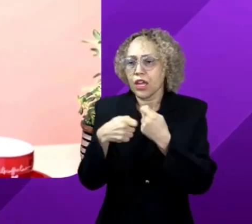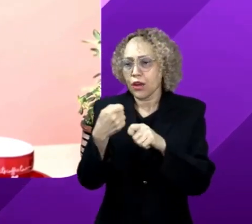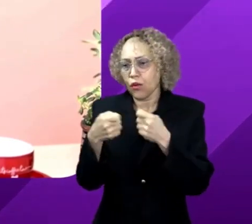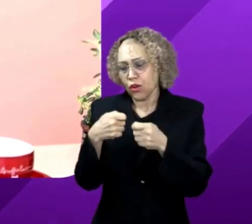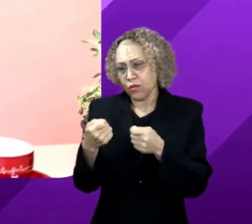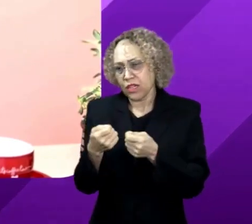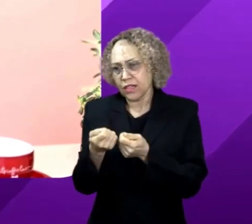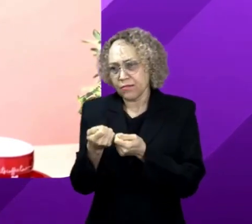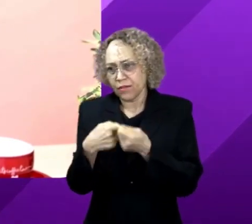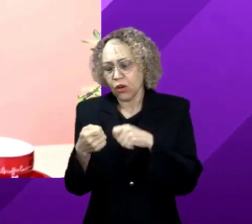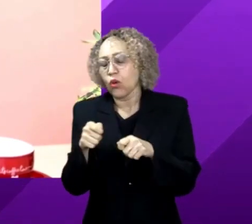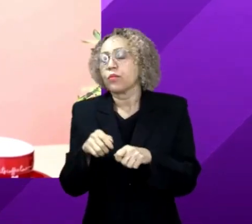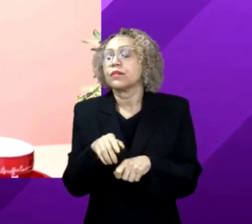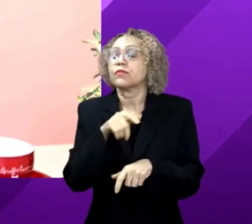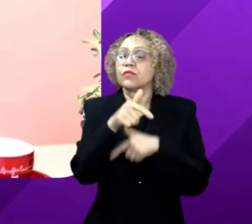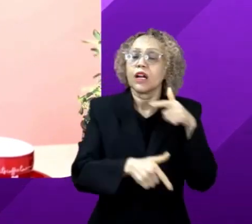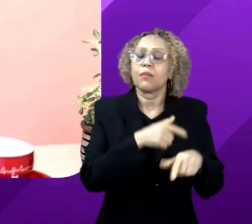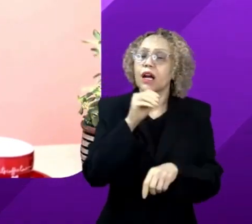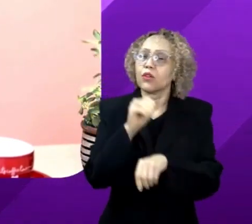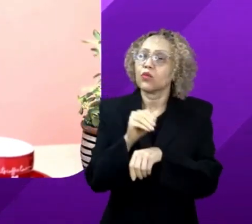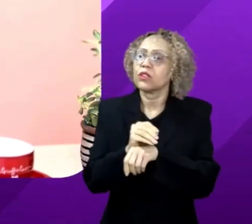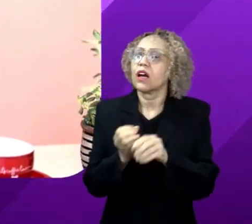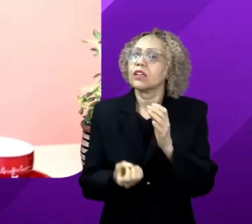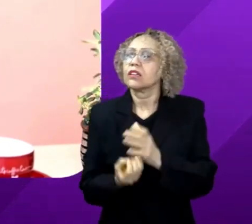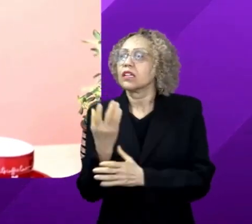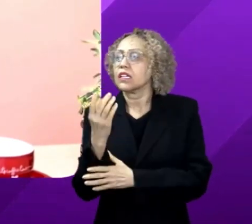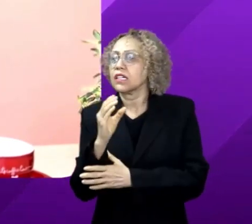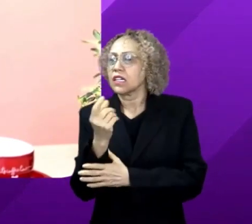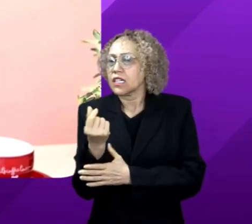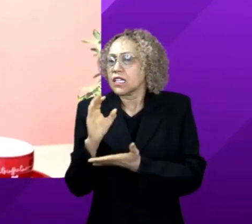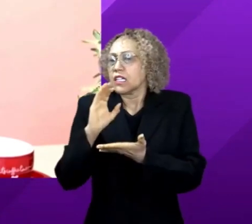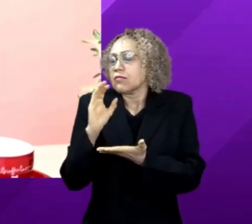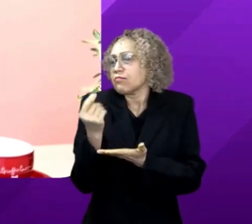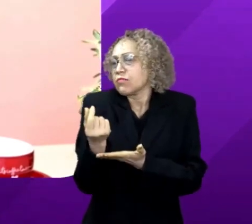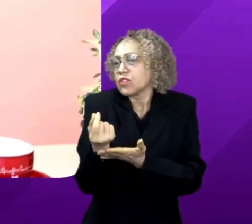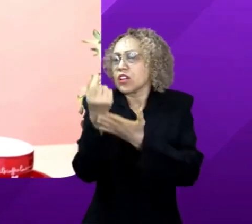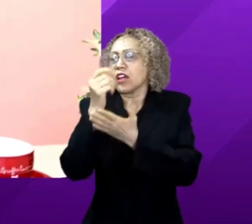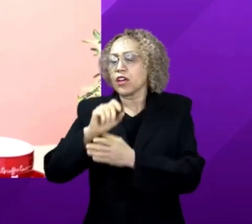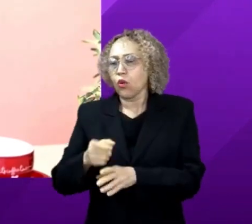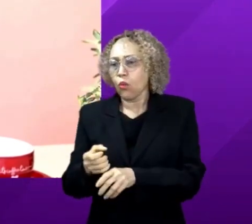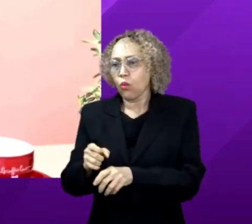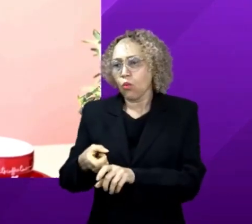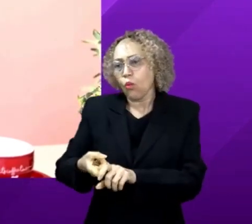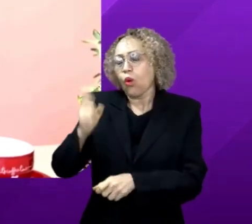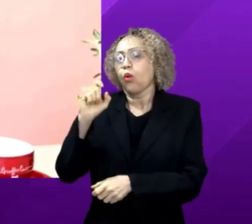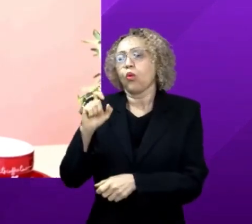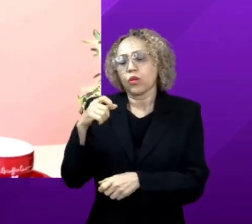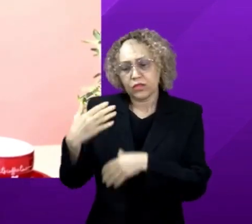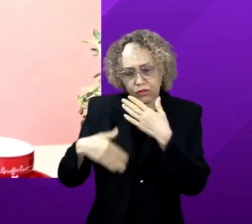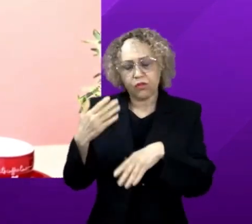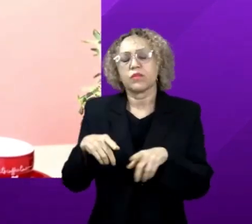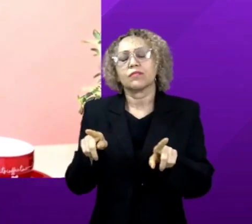cuidado, ele gera valor, ele gera lucro, ele gera desenvolvimento. Nos dados